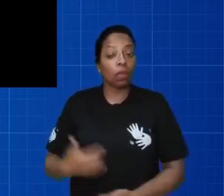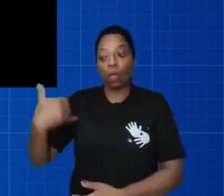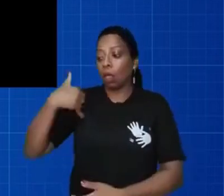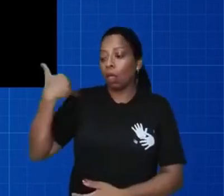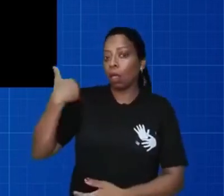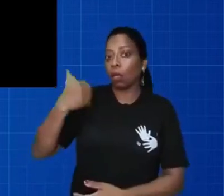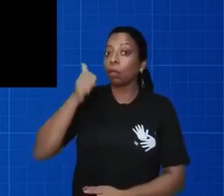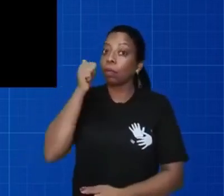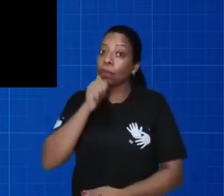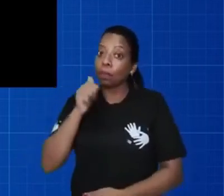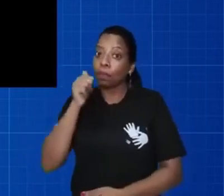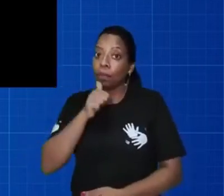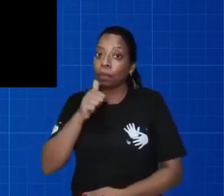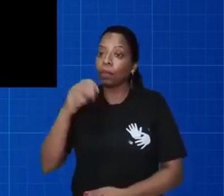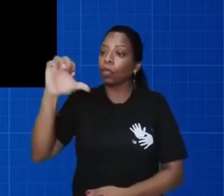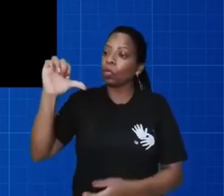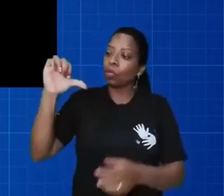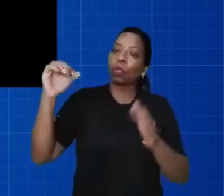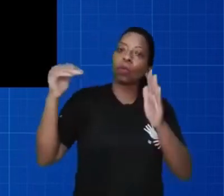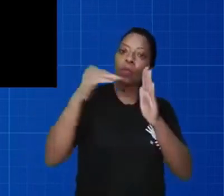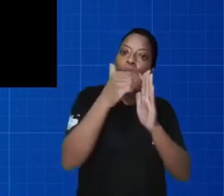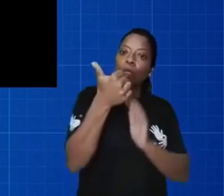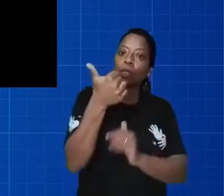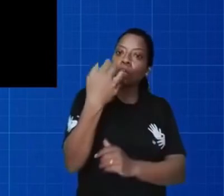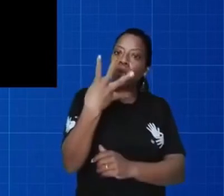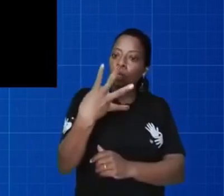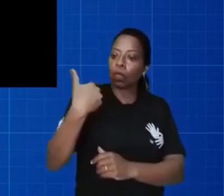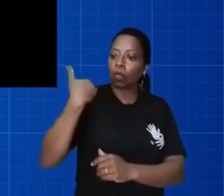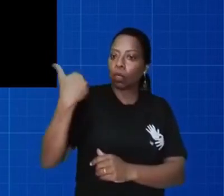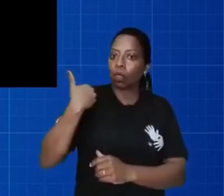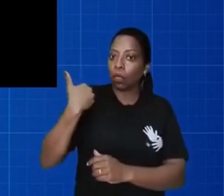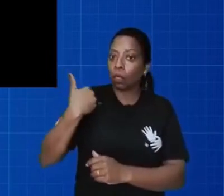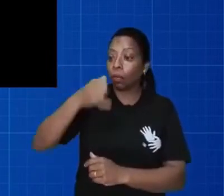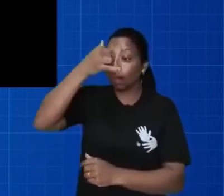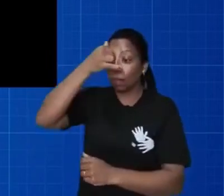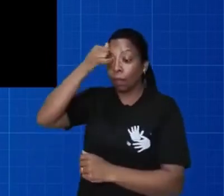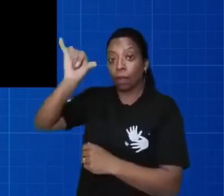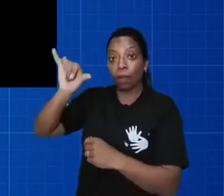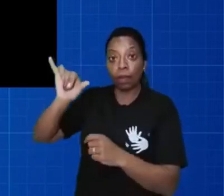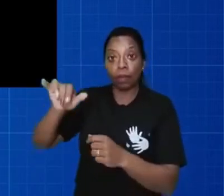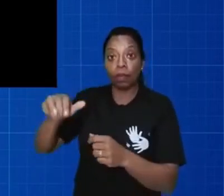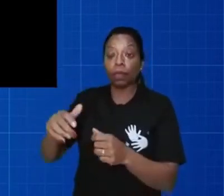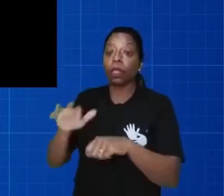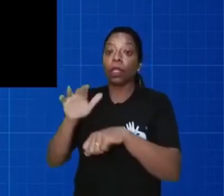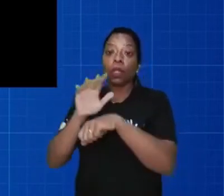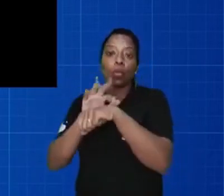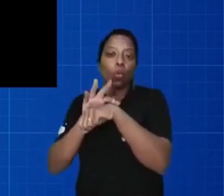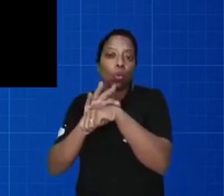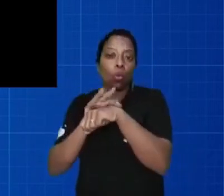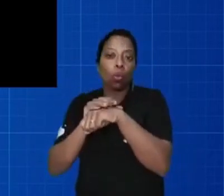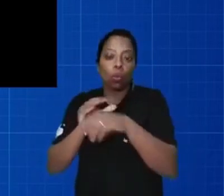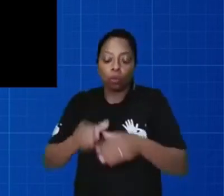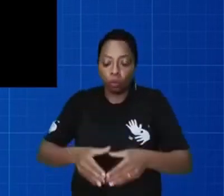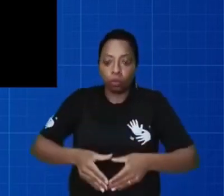tido algum contato sexual, de preferência, né? E já tenham pego a doença. Então, é para tomar antes